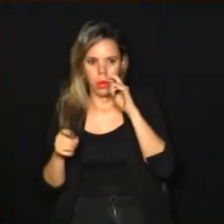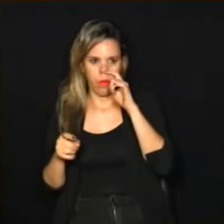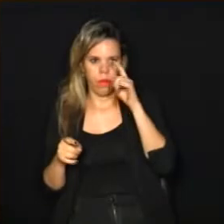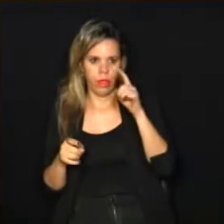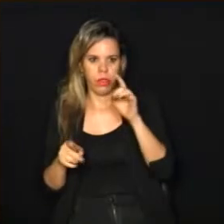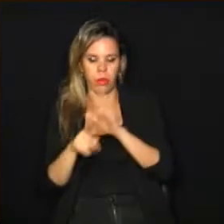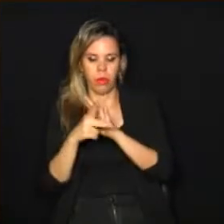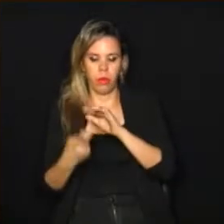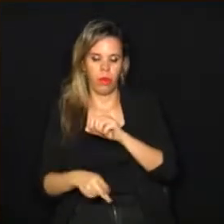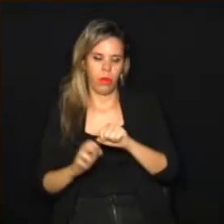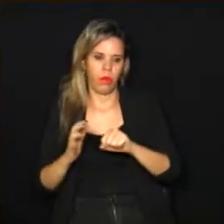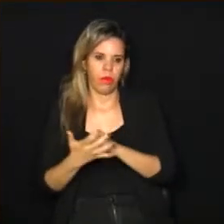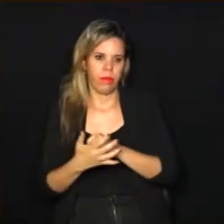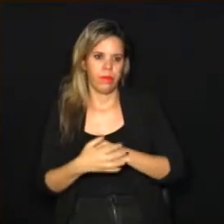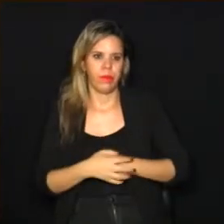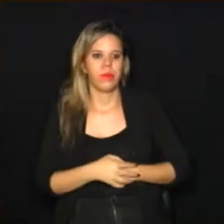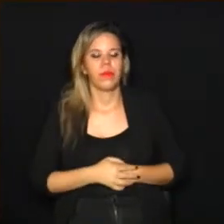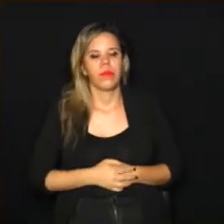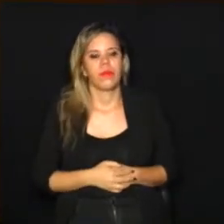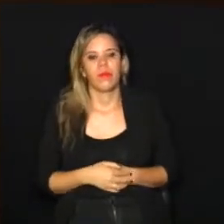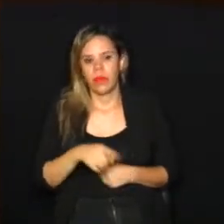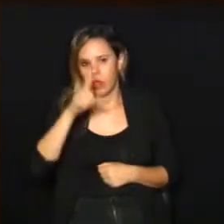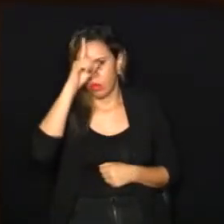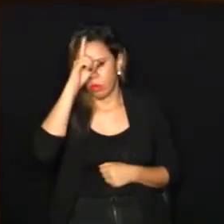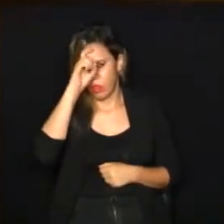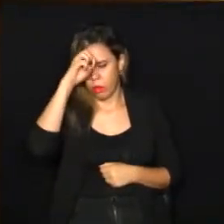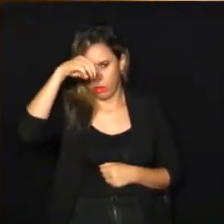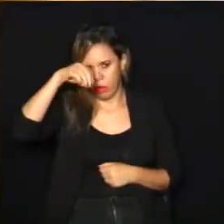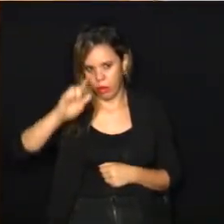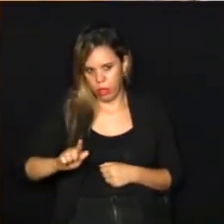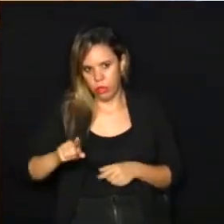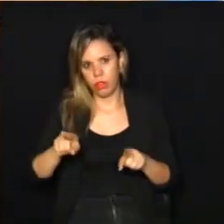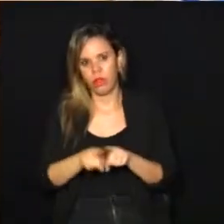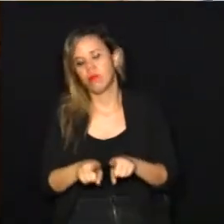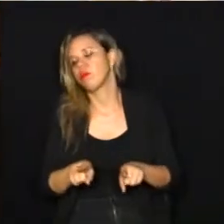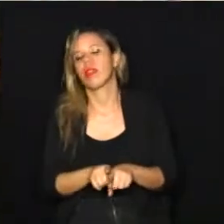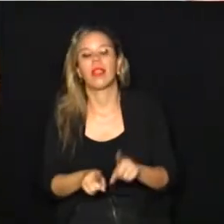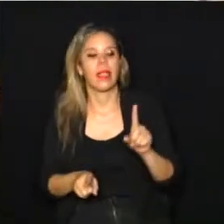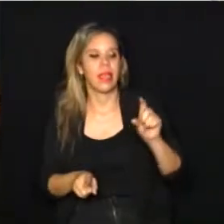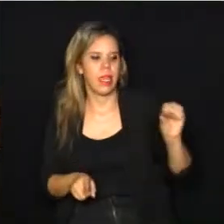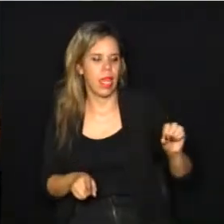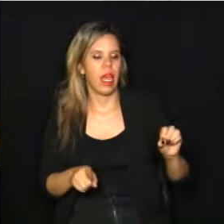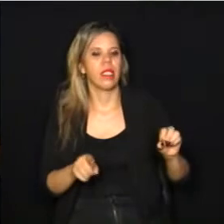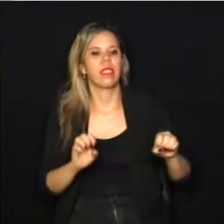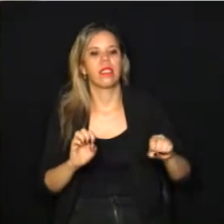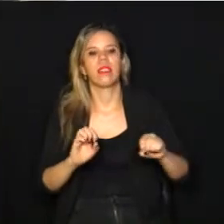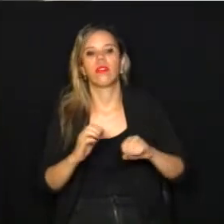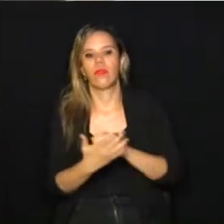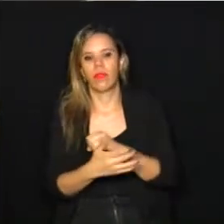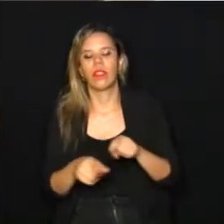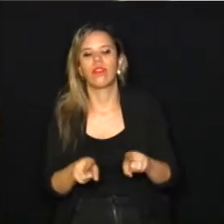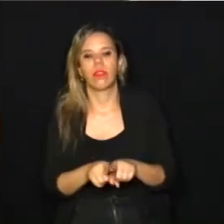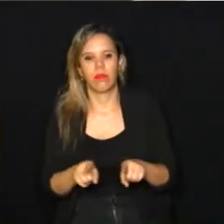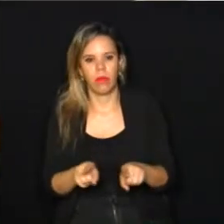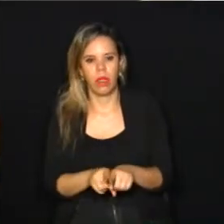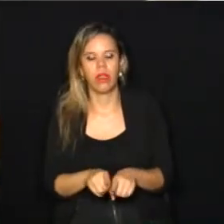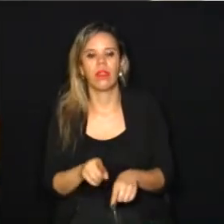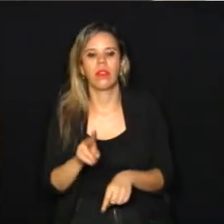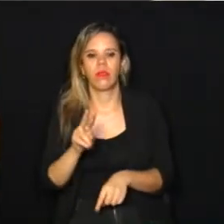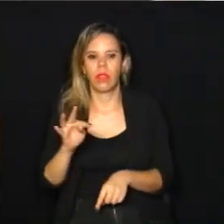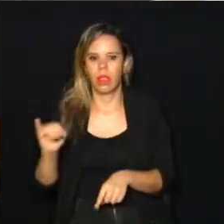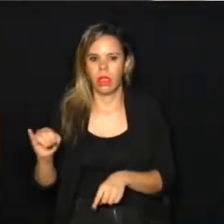Covid, UTI. O Mário Gatti está com 10 leitos de UTI Covid. E a gente está fazendo todas as prorrogações